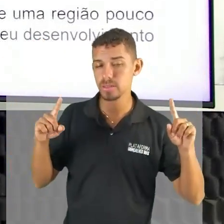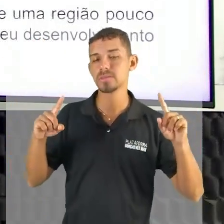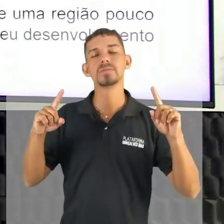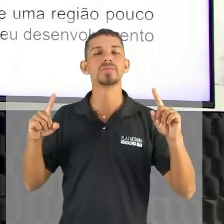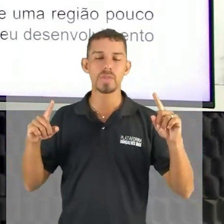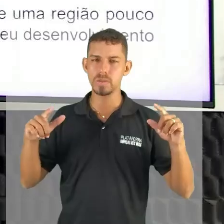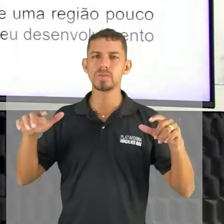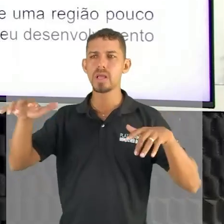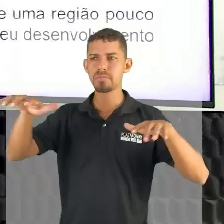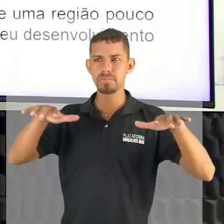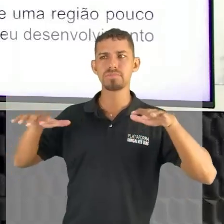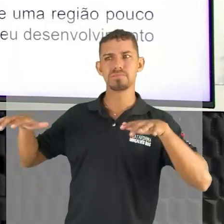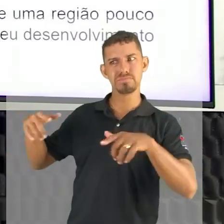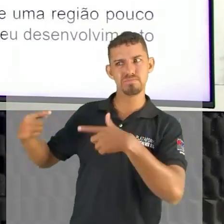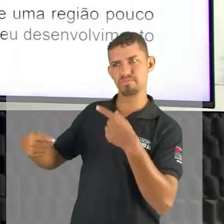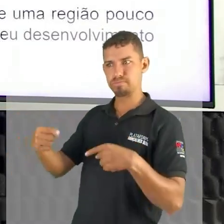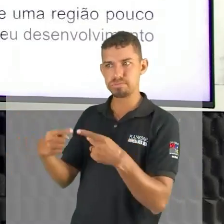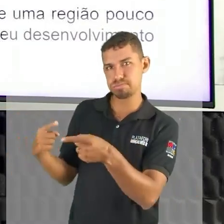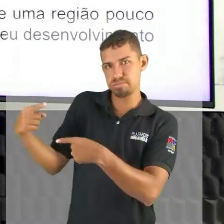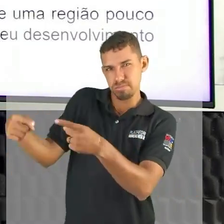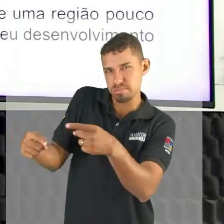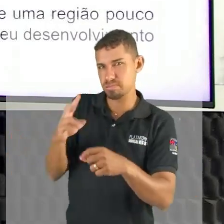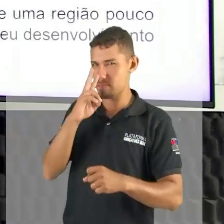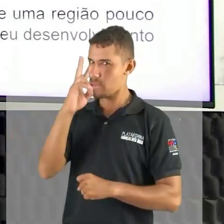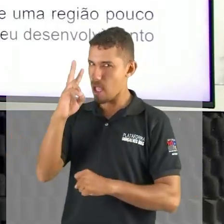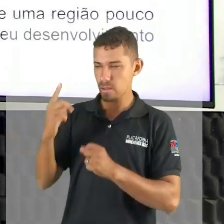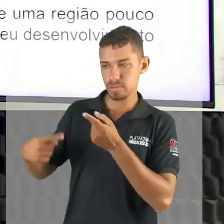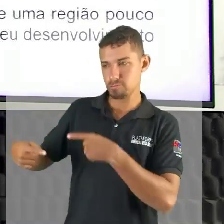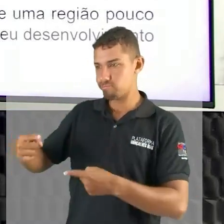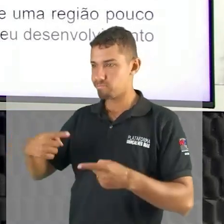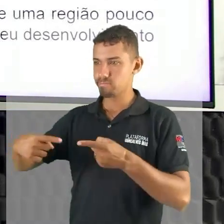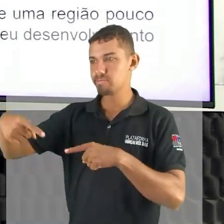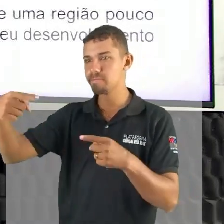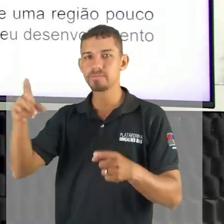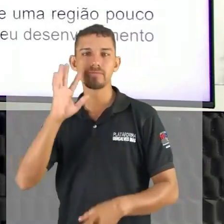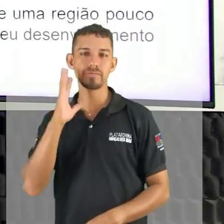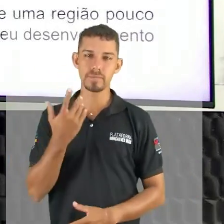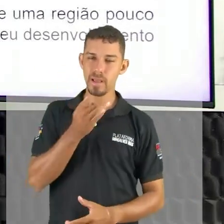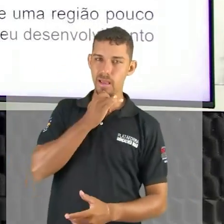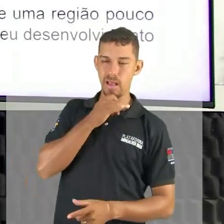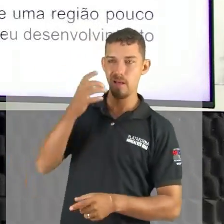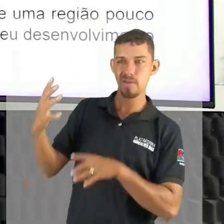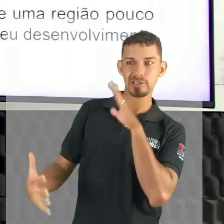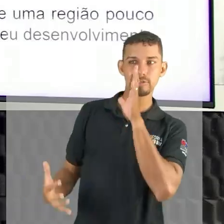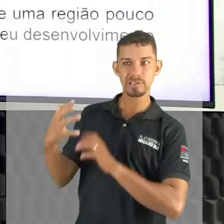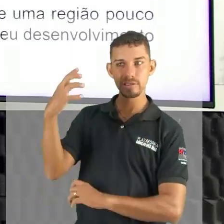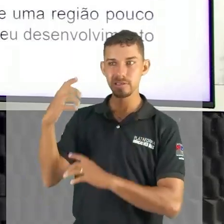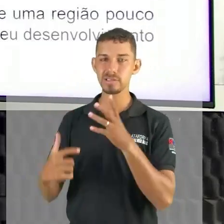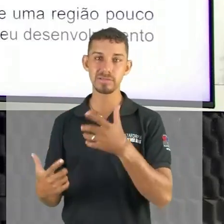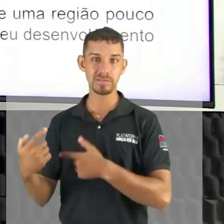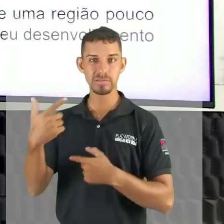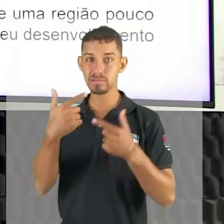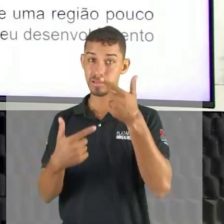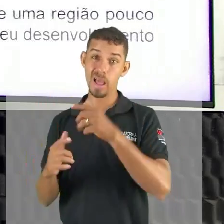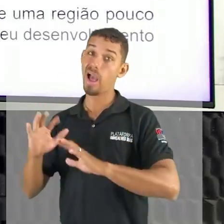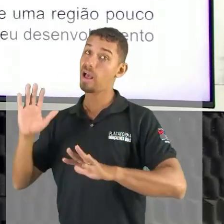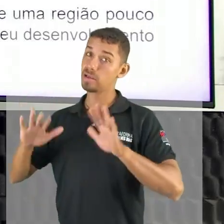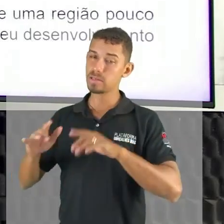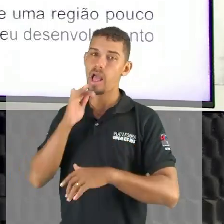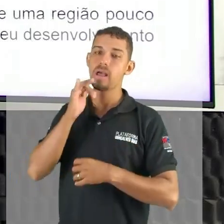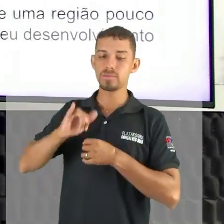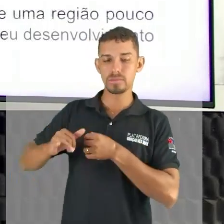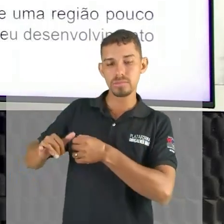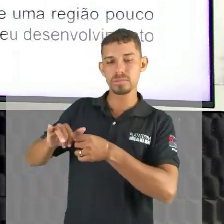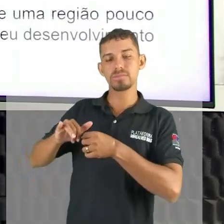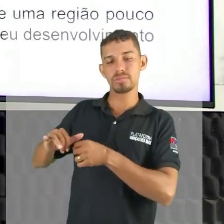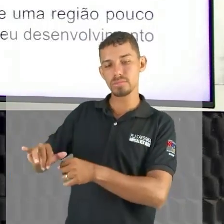elas estão em regiões de disputa de poder, que normalmente são de disputas conflituosas, o petróleo passa, portanto,